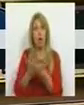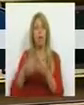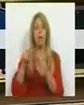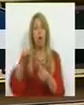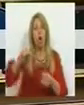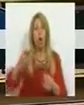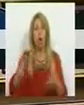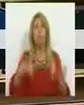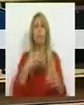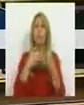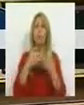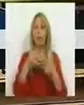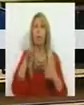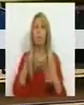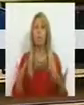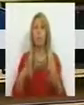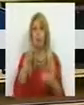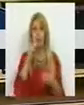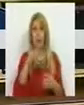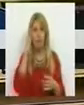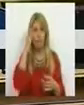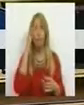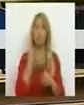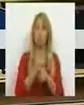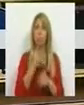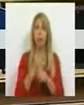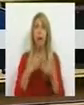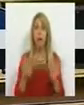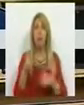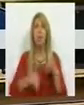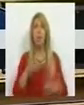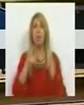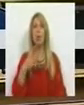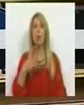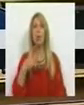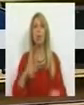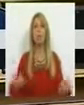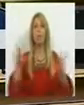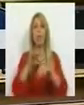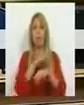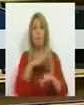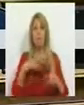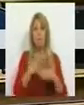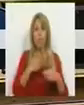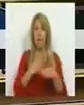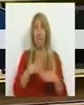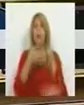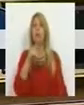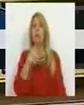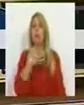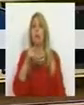perguntava-lhe também se está previsto manter a abertura de concursos para 40 novos médicos para o Médio Tejo também, e o que é que está